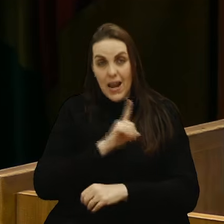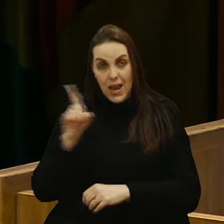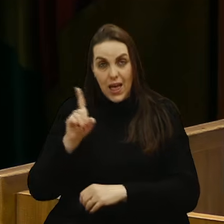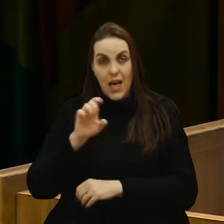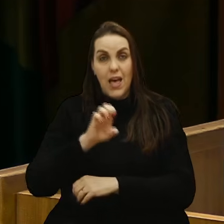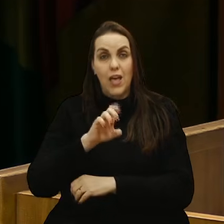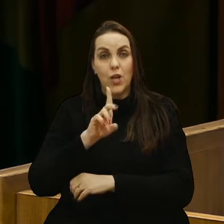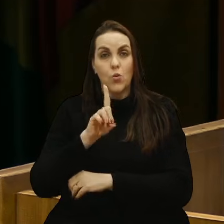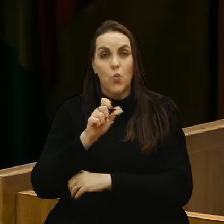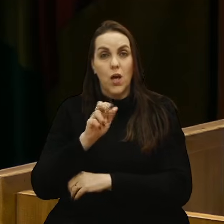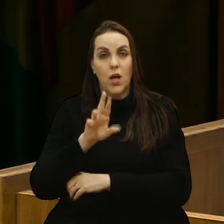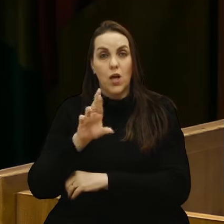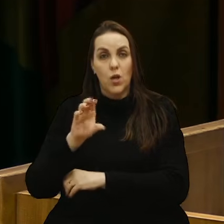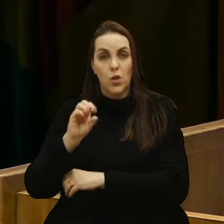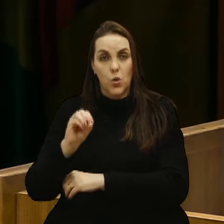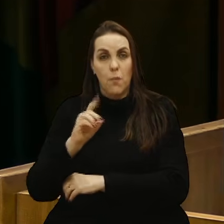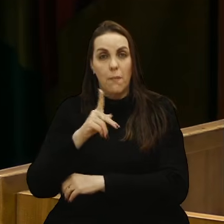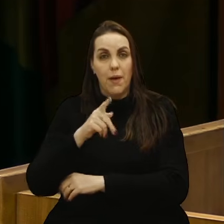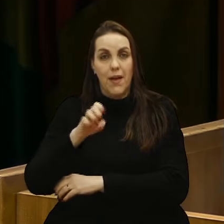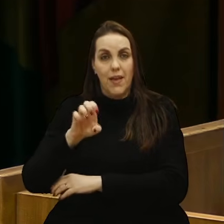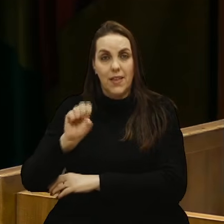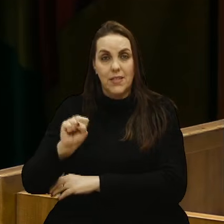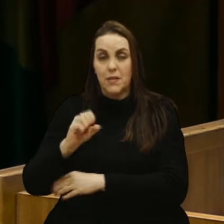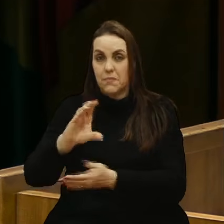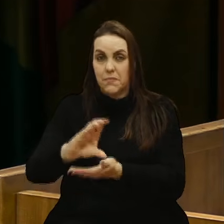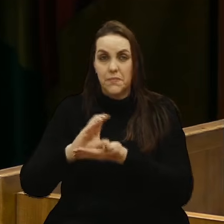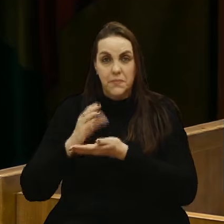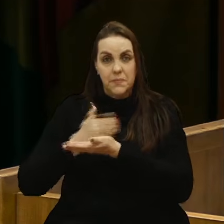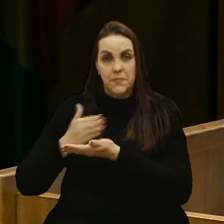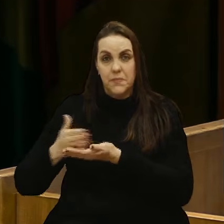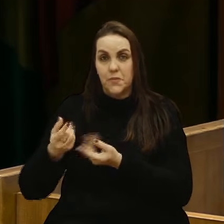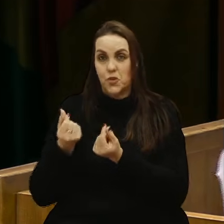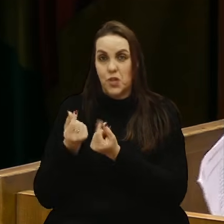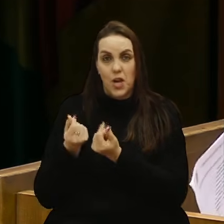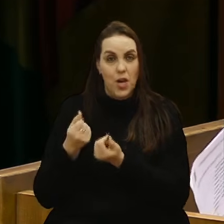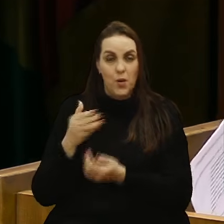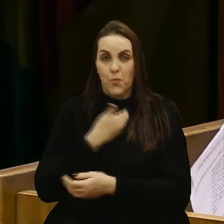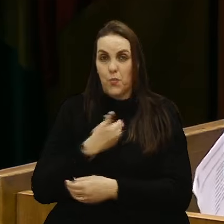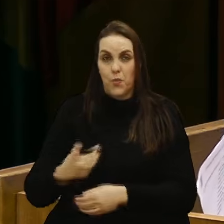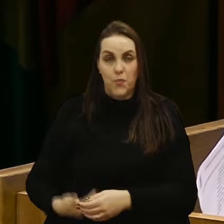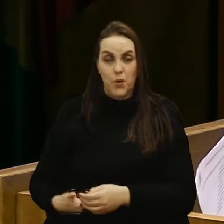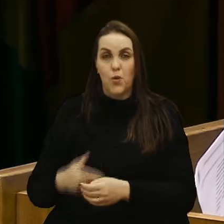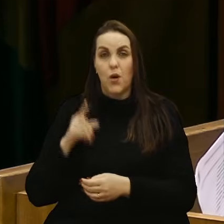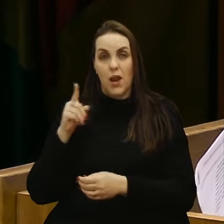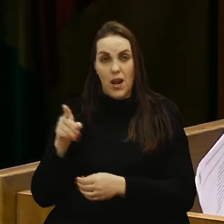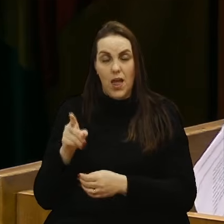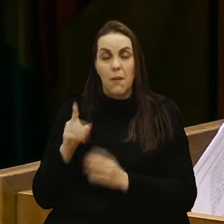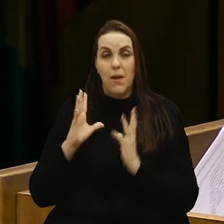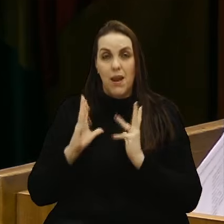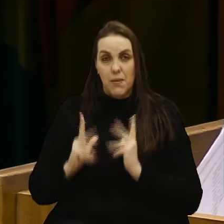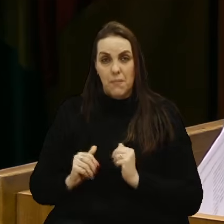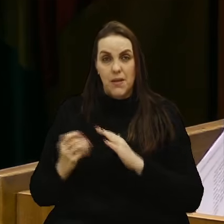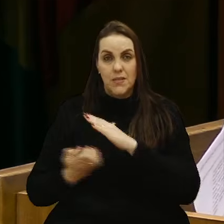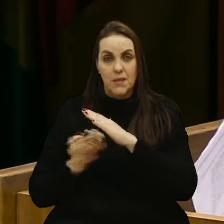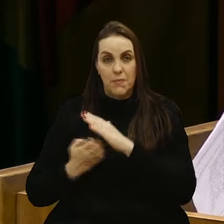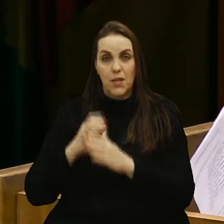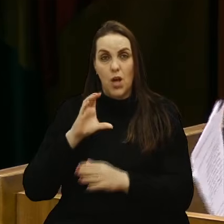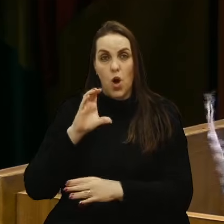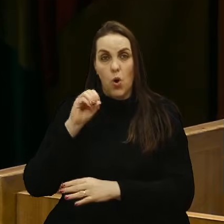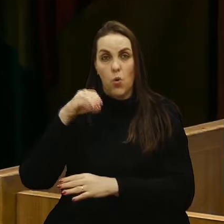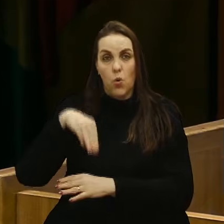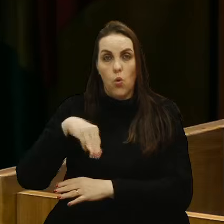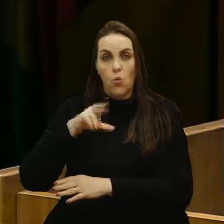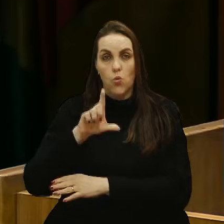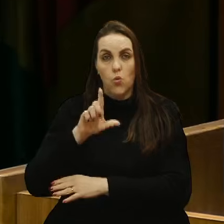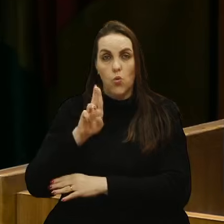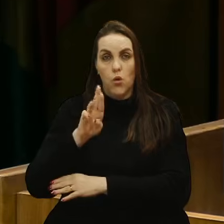não precisa fazer aporte de recurso público para a Codeca Carioca com LURB. Sabe por que não